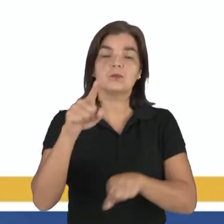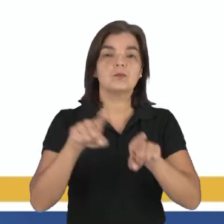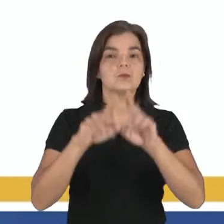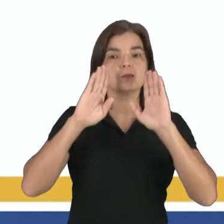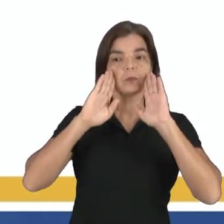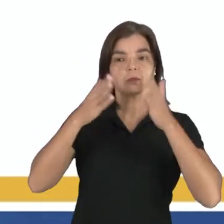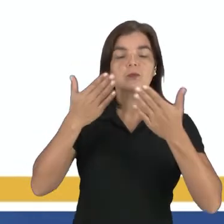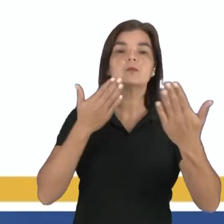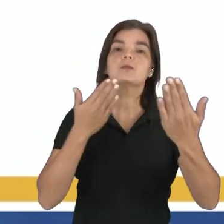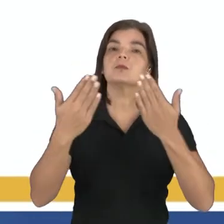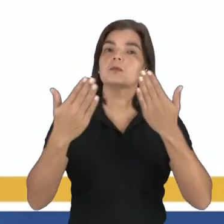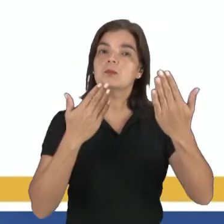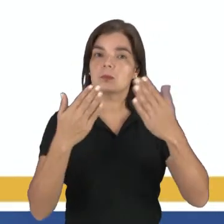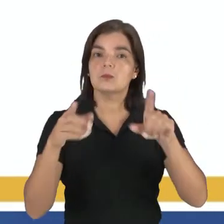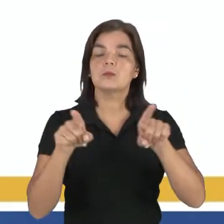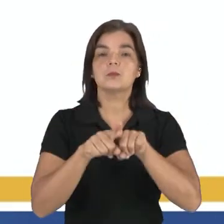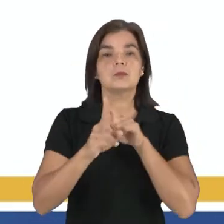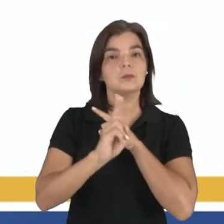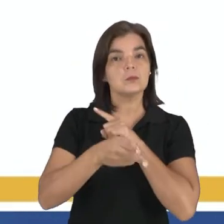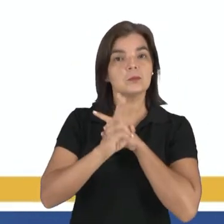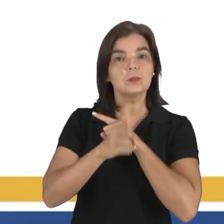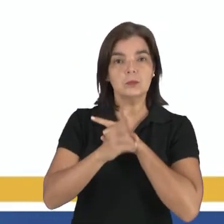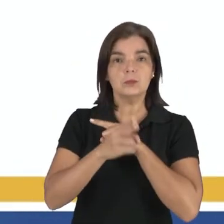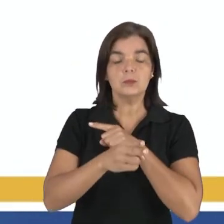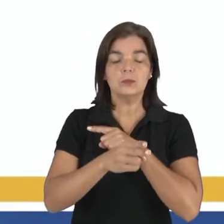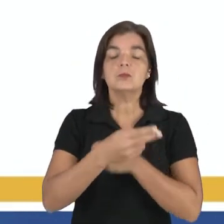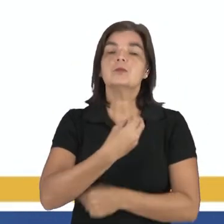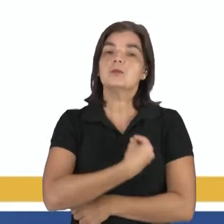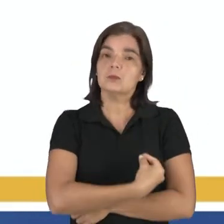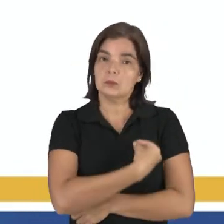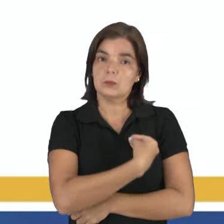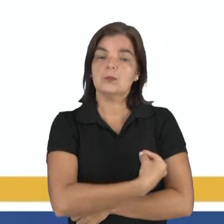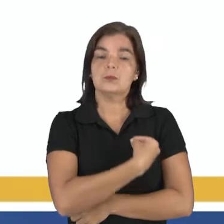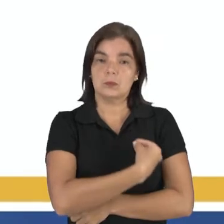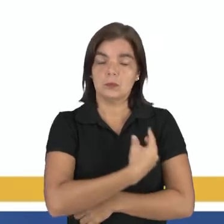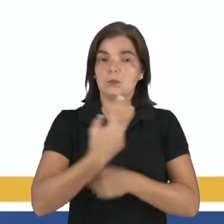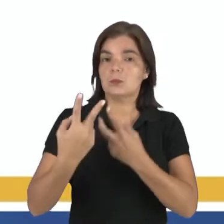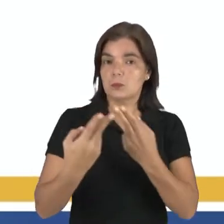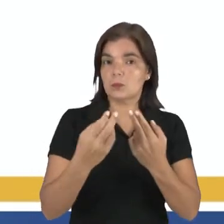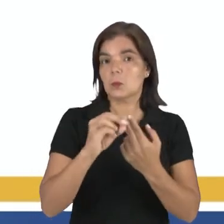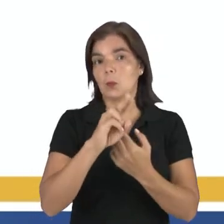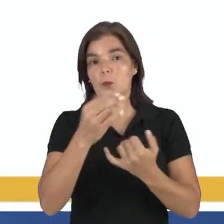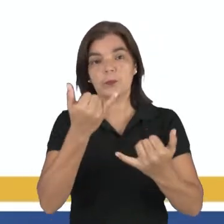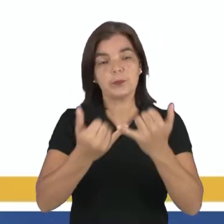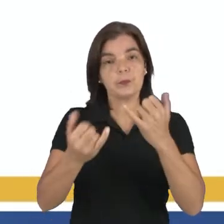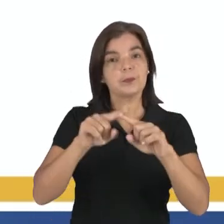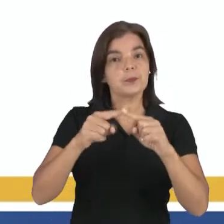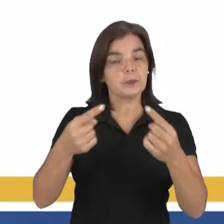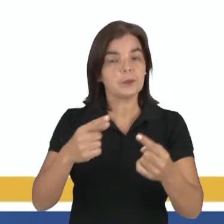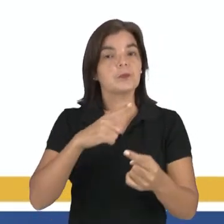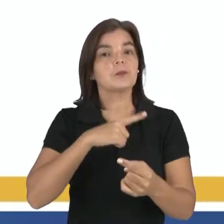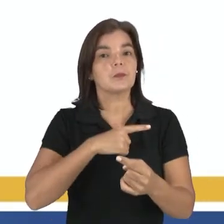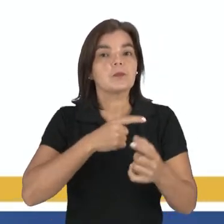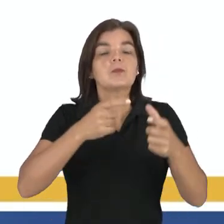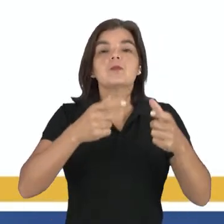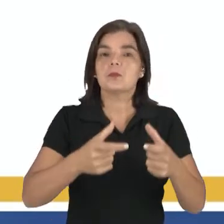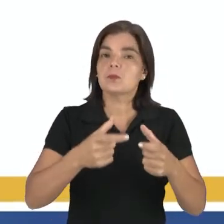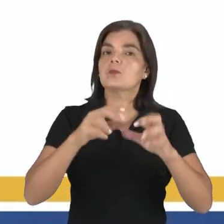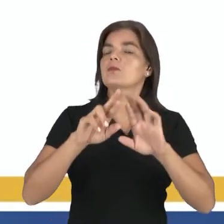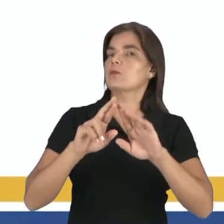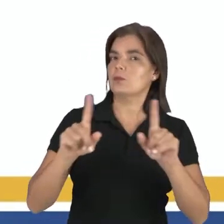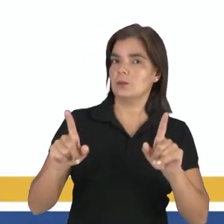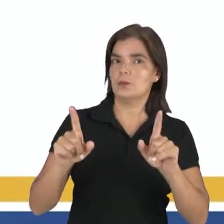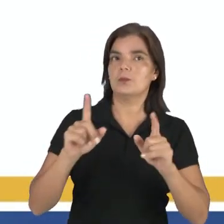visa comparar os organismos de uma mesma espécie ou organismos semelhantes, porém que estão localizados